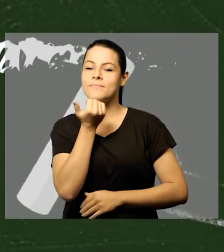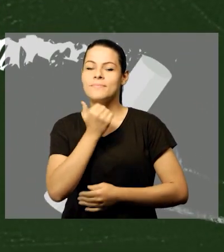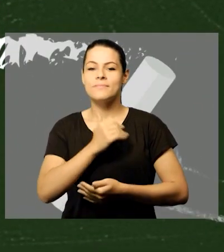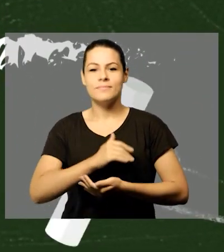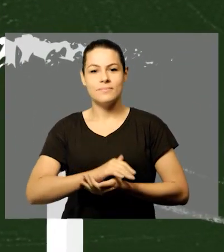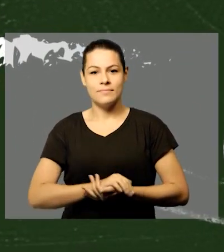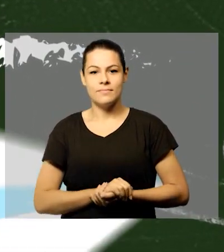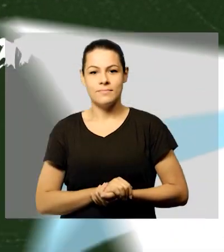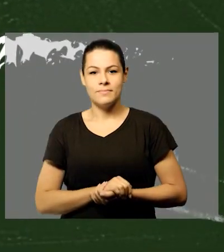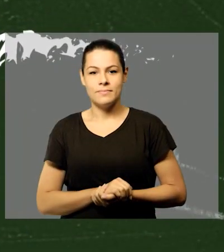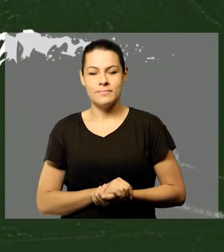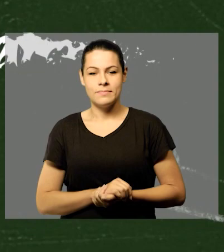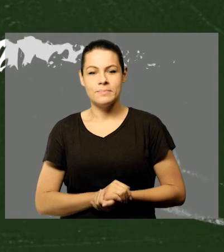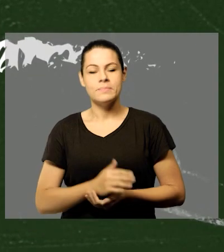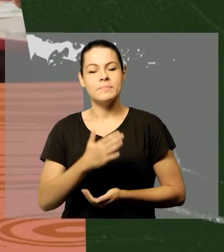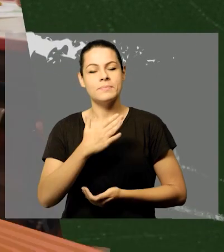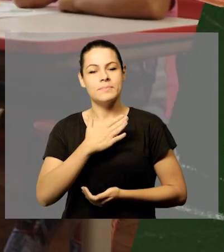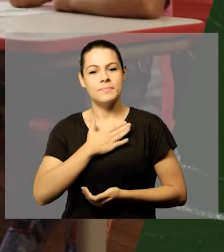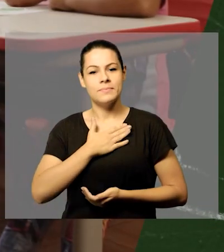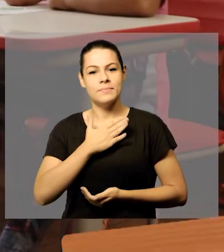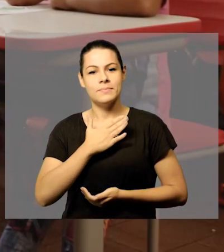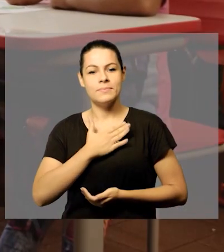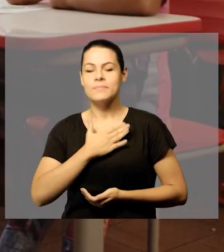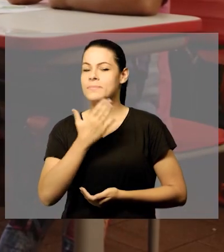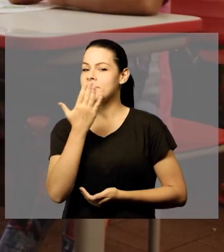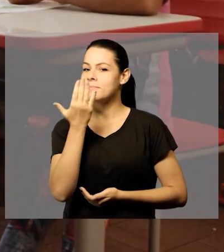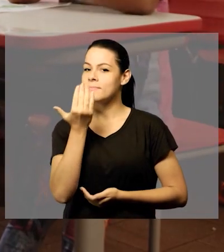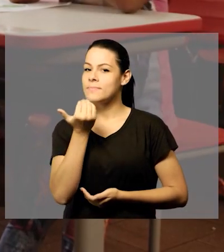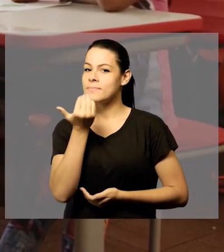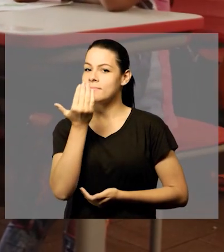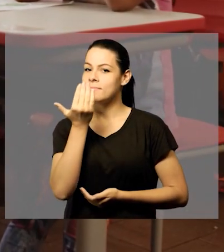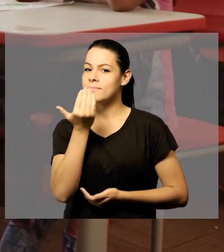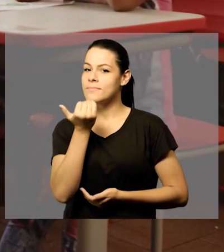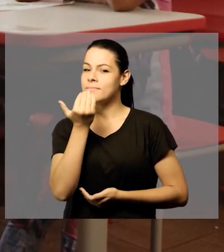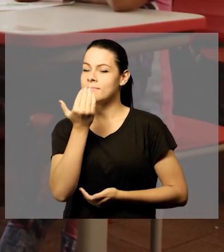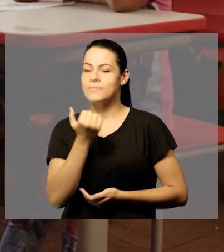Hora do lanche. Crianças na sala de aula.